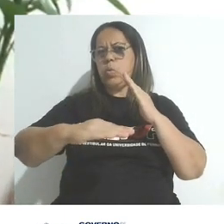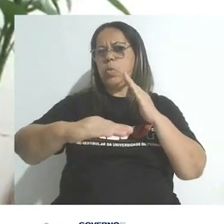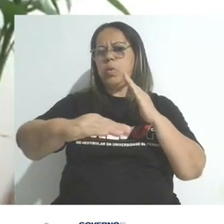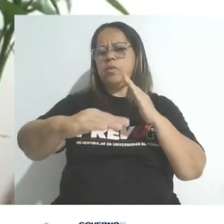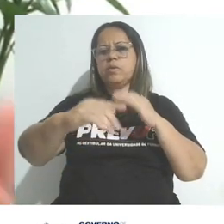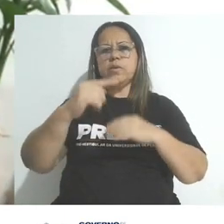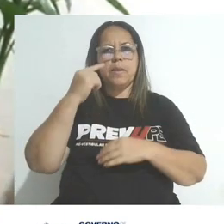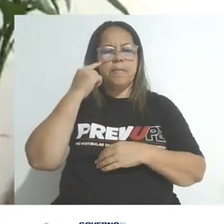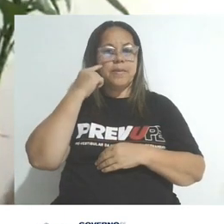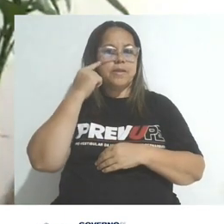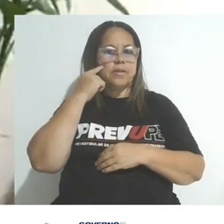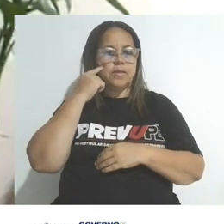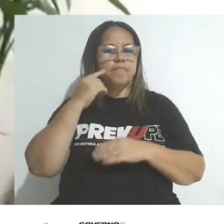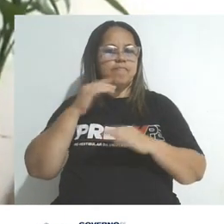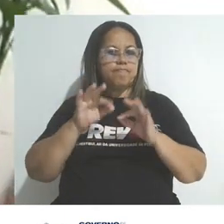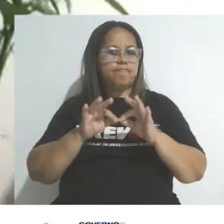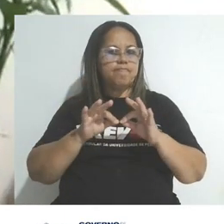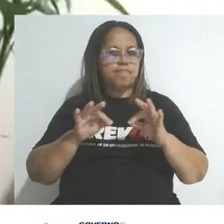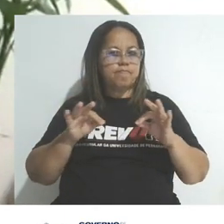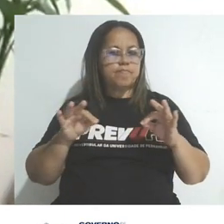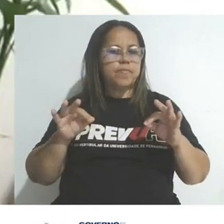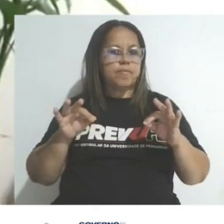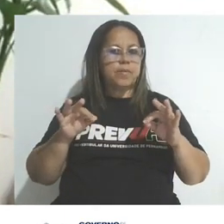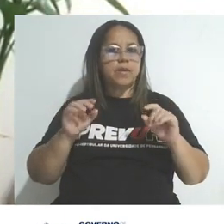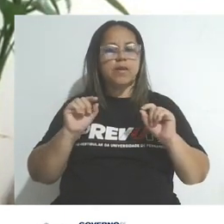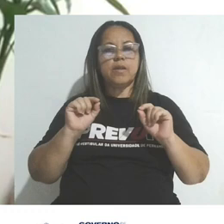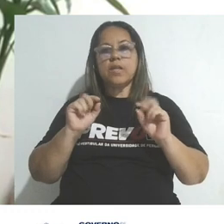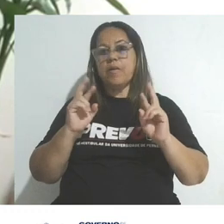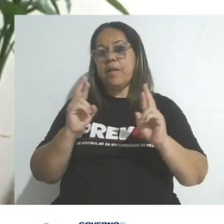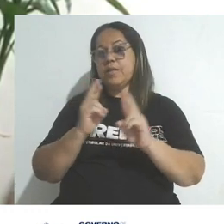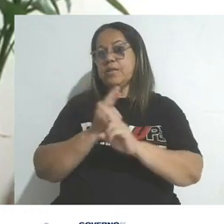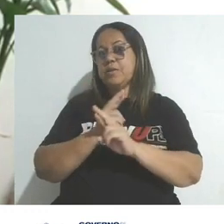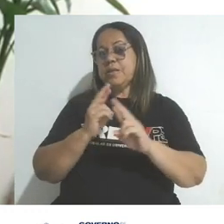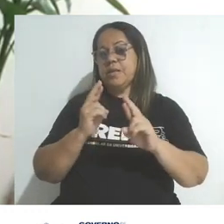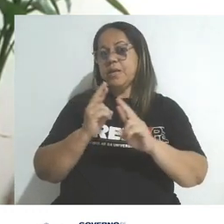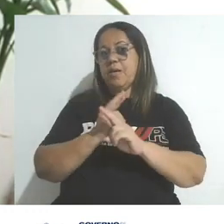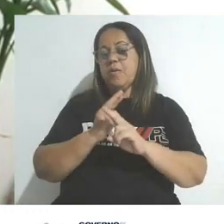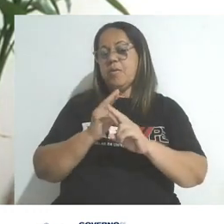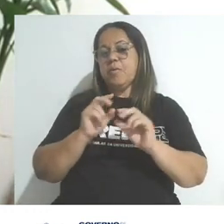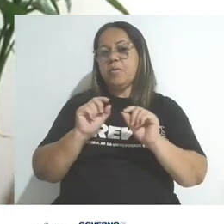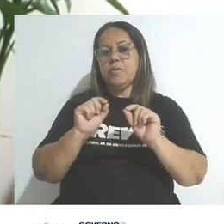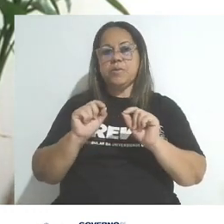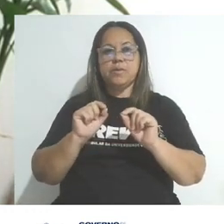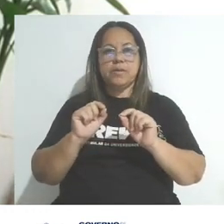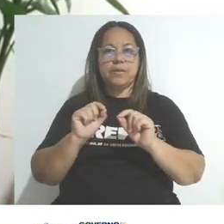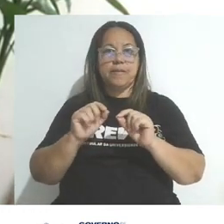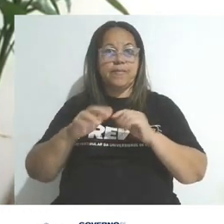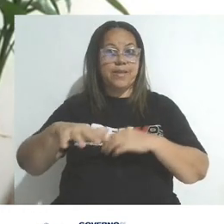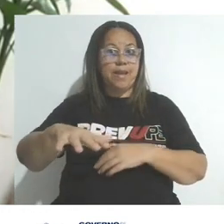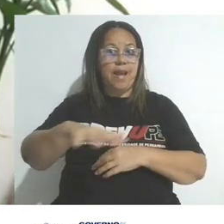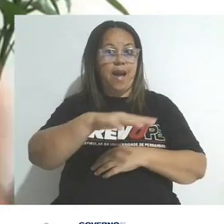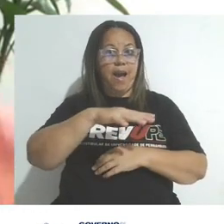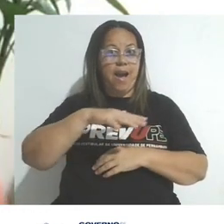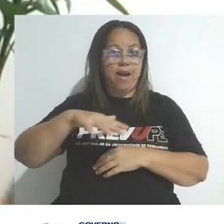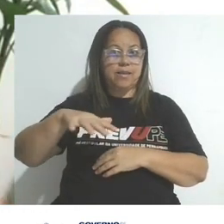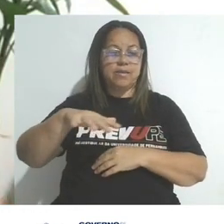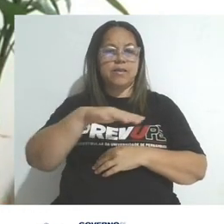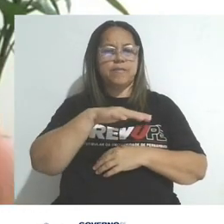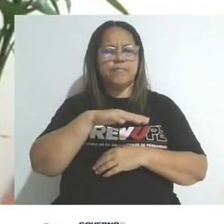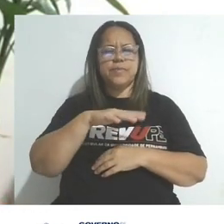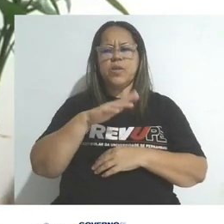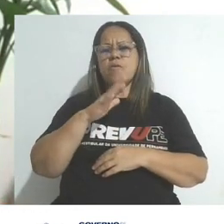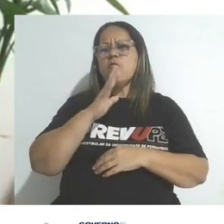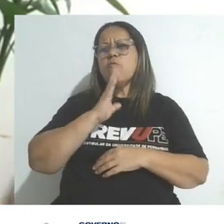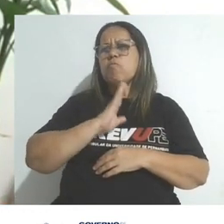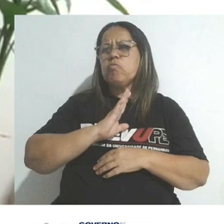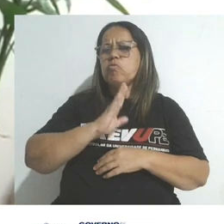perspectiva de superfície, e superfície essa que está relacionada exatamente à questão de área. Sempre é muito